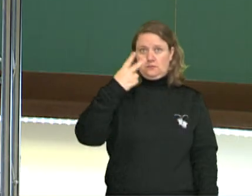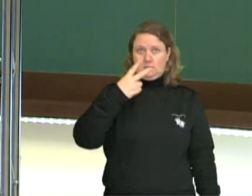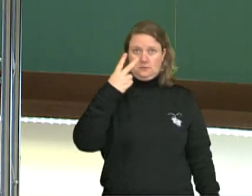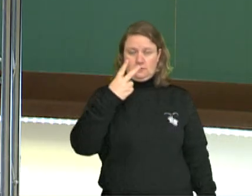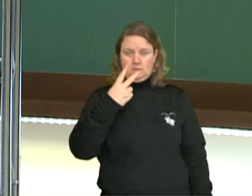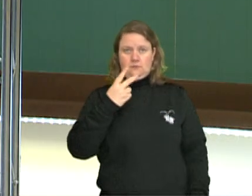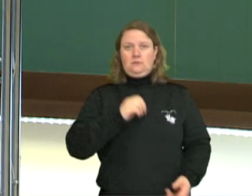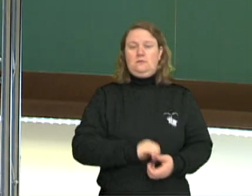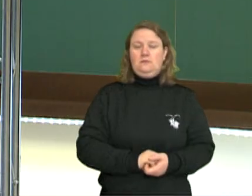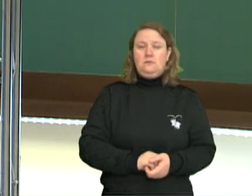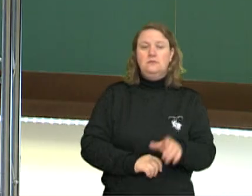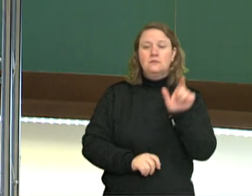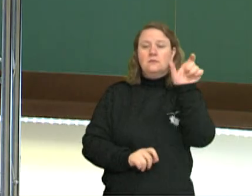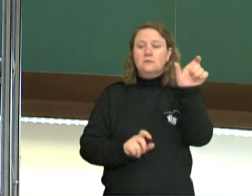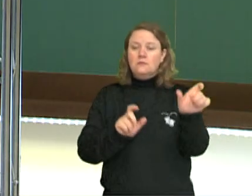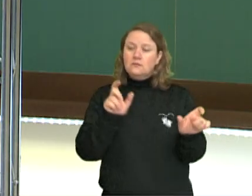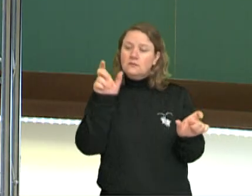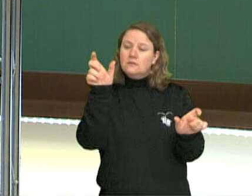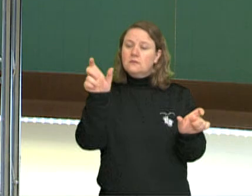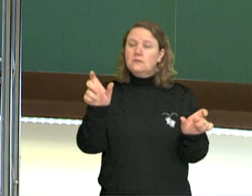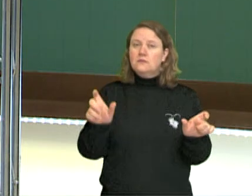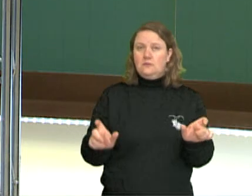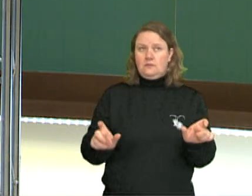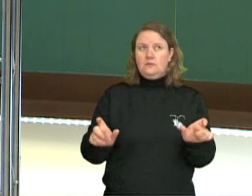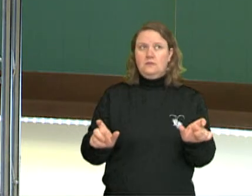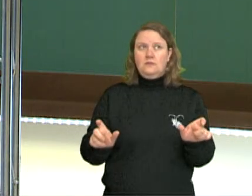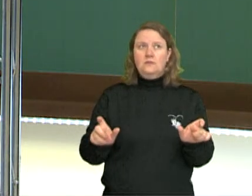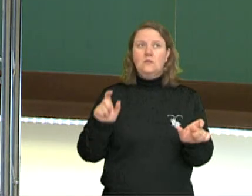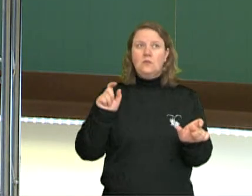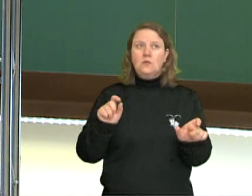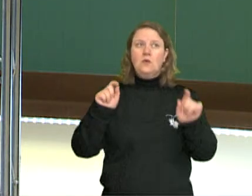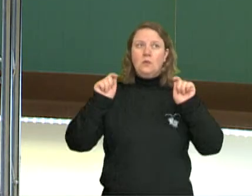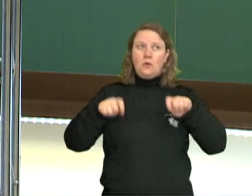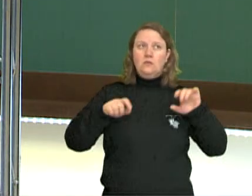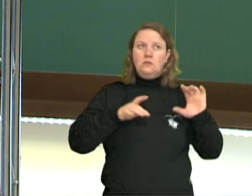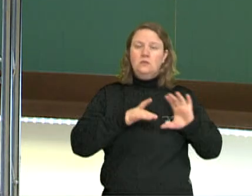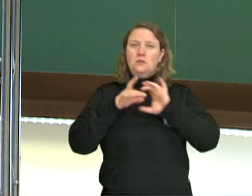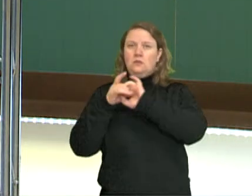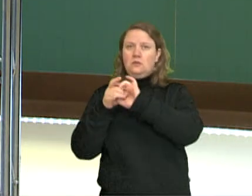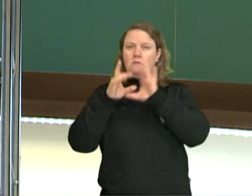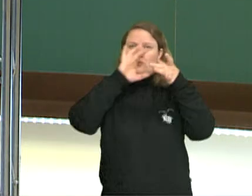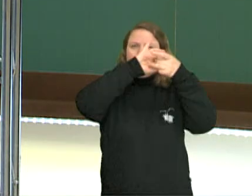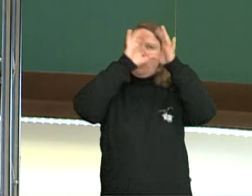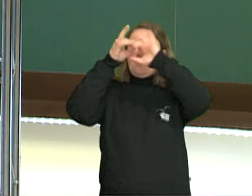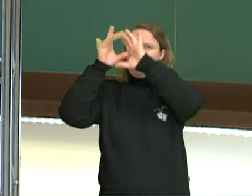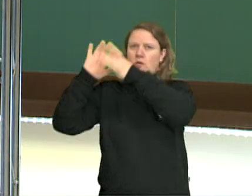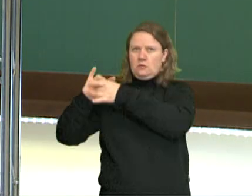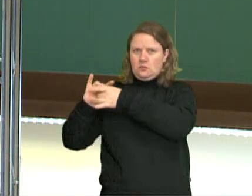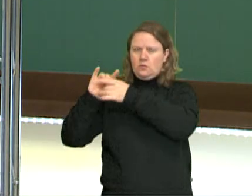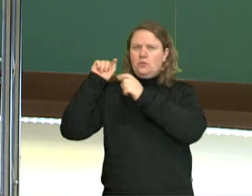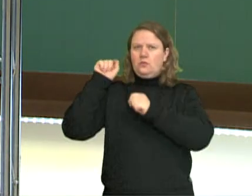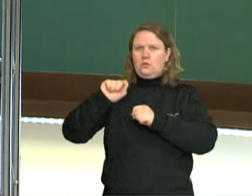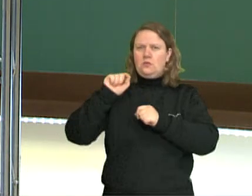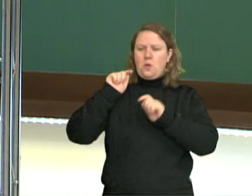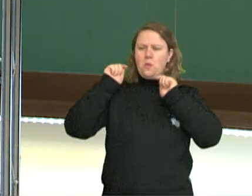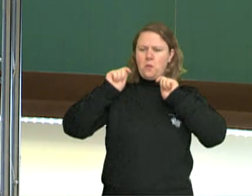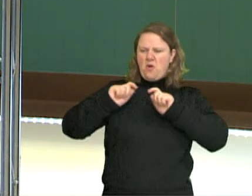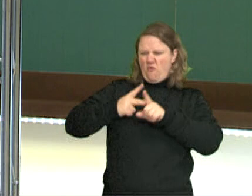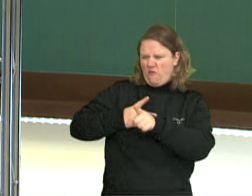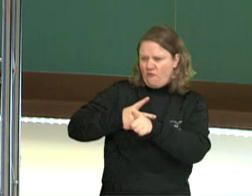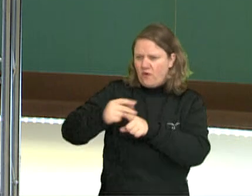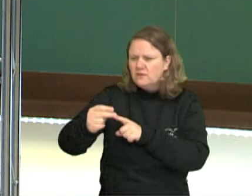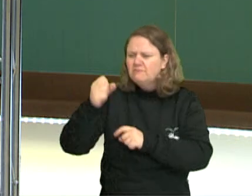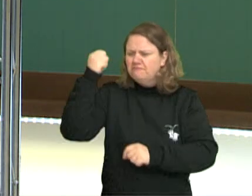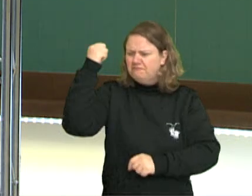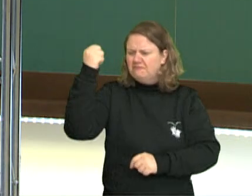Para que um lutador no wrestling, no contexto das Olimpíadas, seja considerado vencedor,